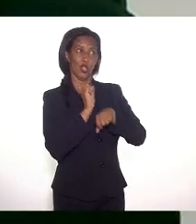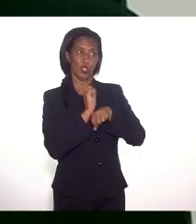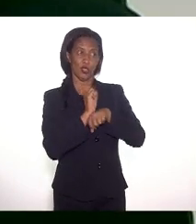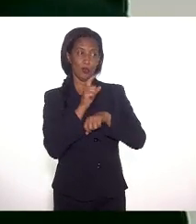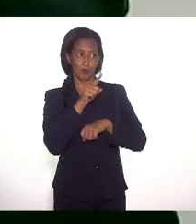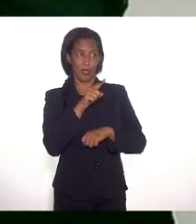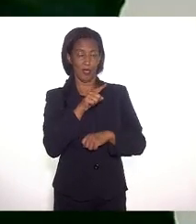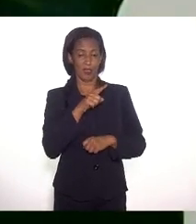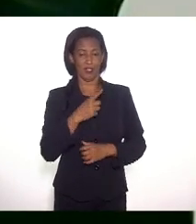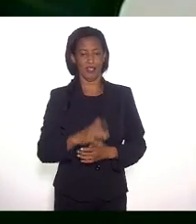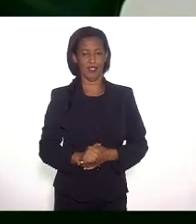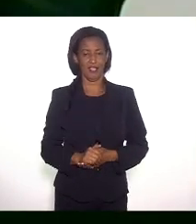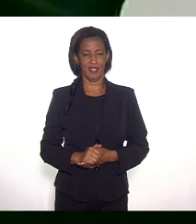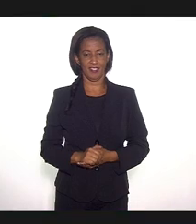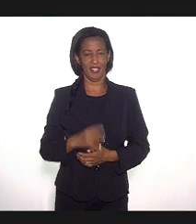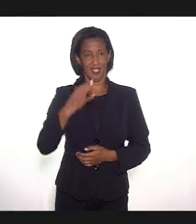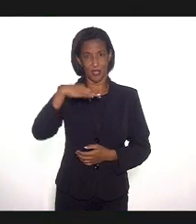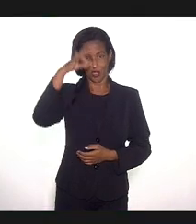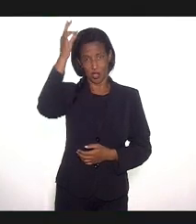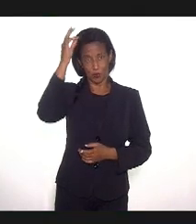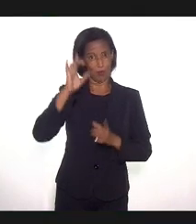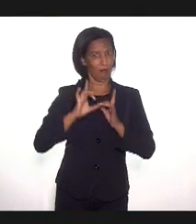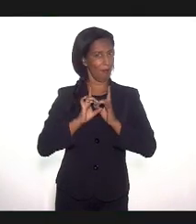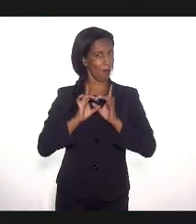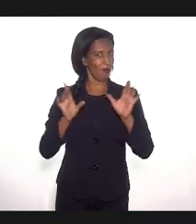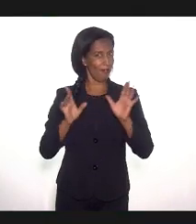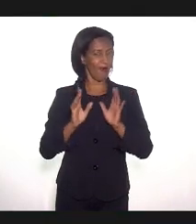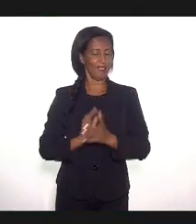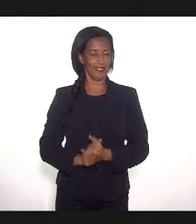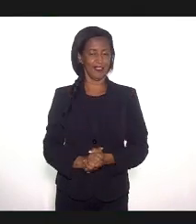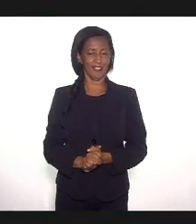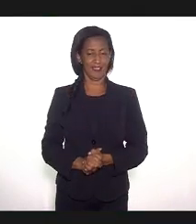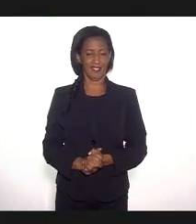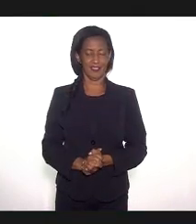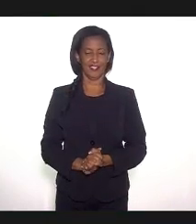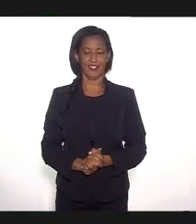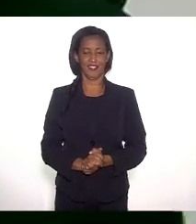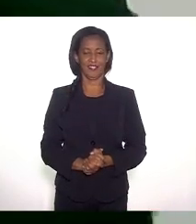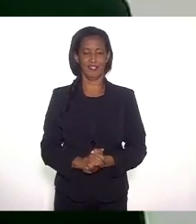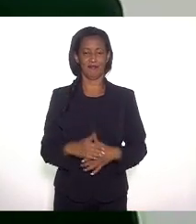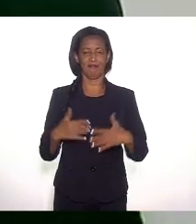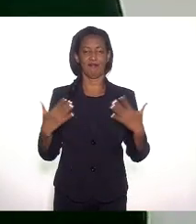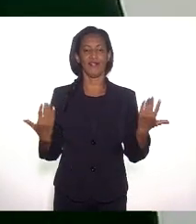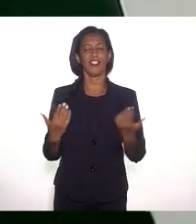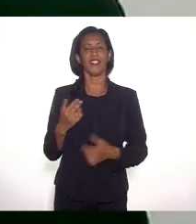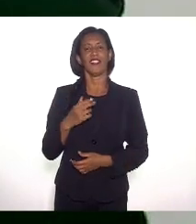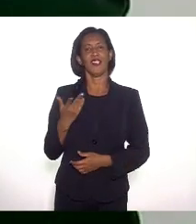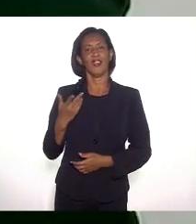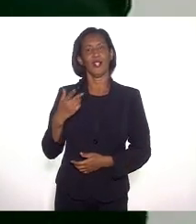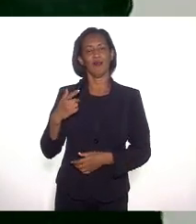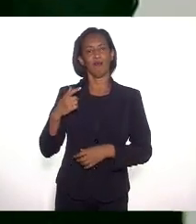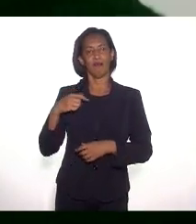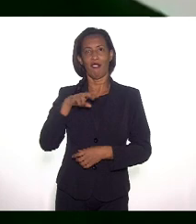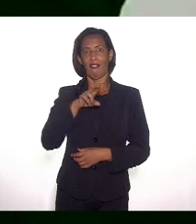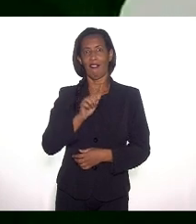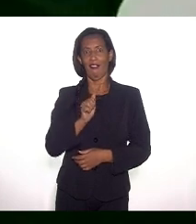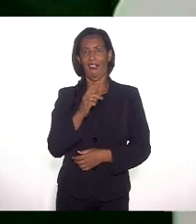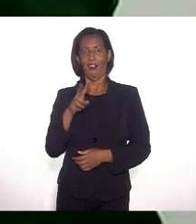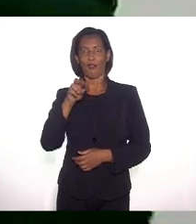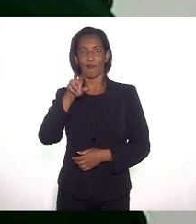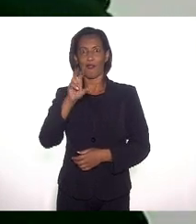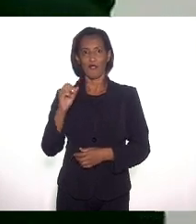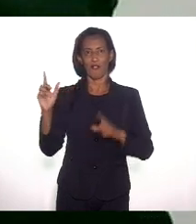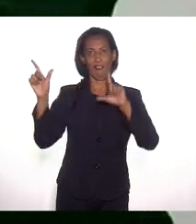batida não tenha afetado seu espírito democrático. Não. Estamos ao vivo na TV, né? Você imagina você saindo de um lugar